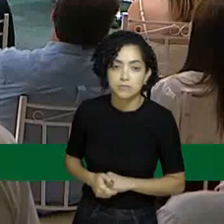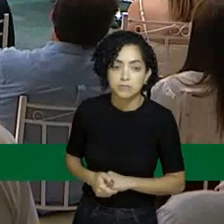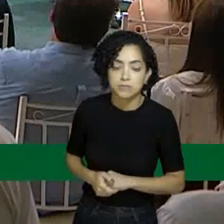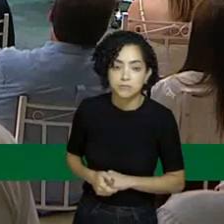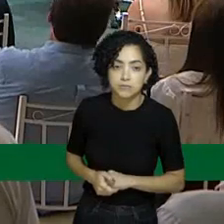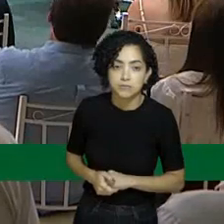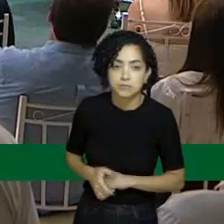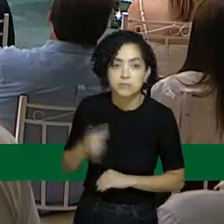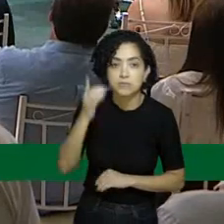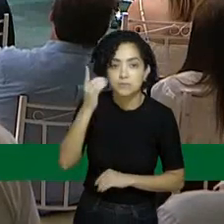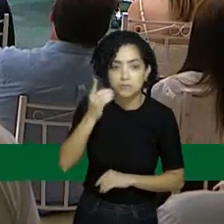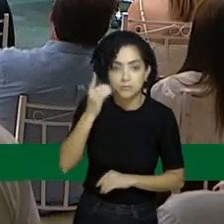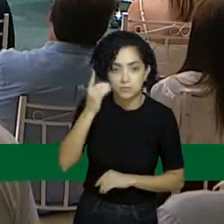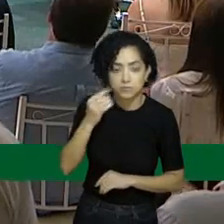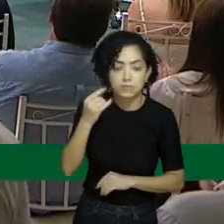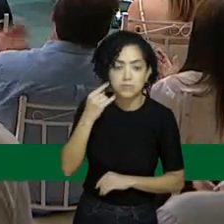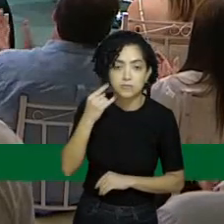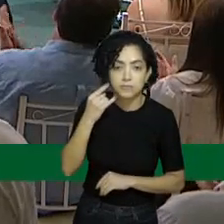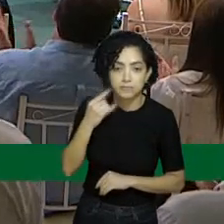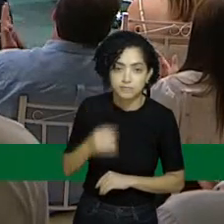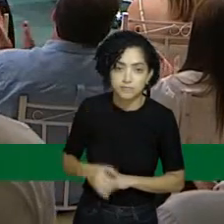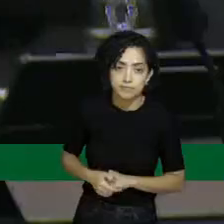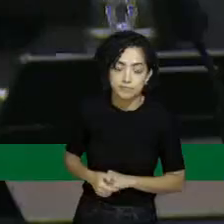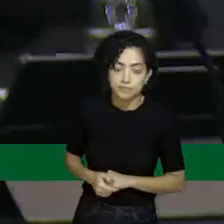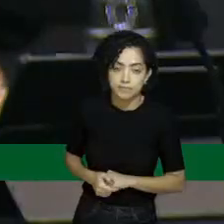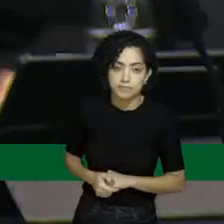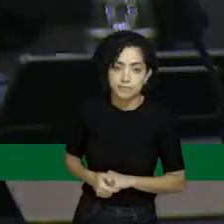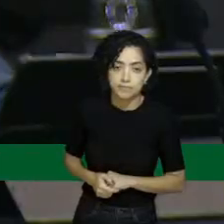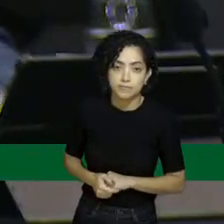E deputado Mauro de Nadal.